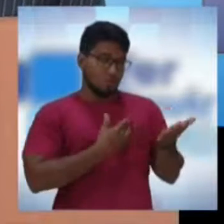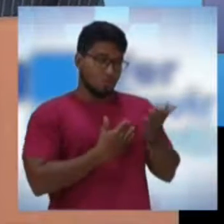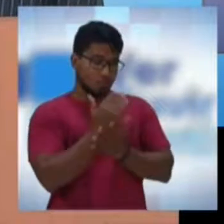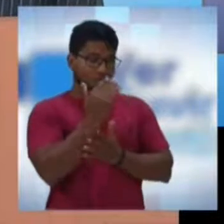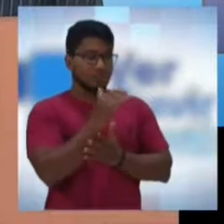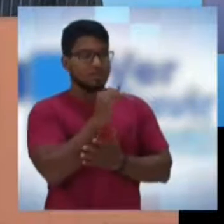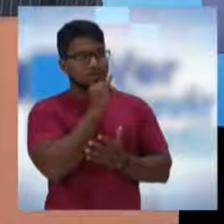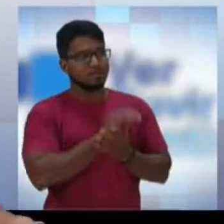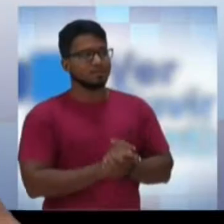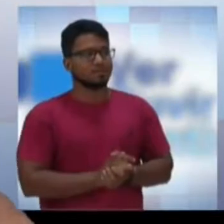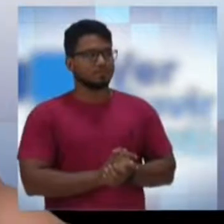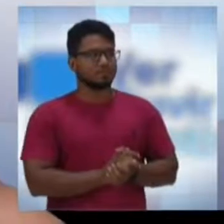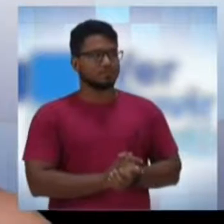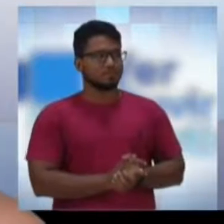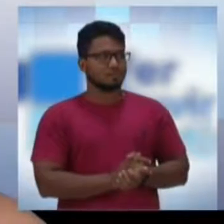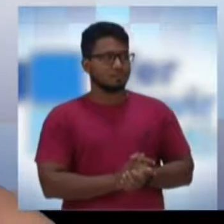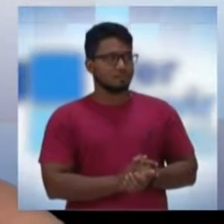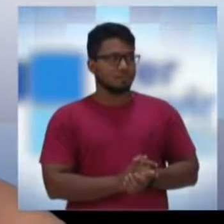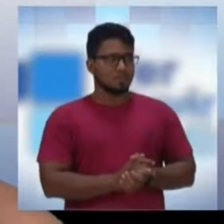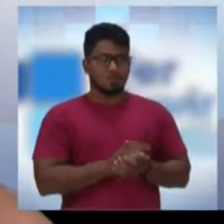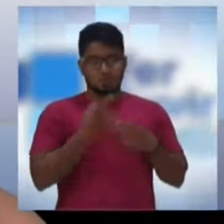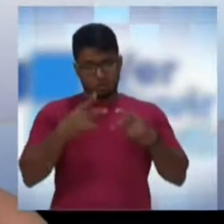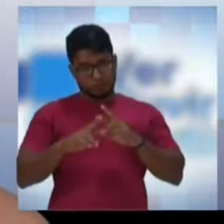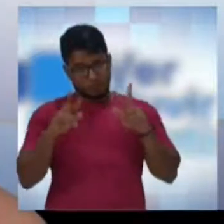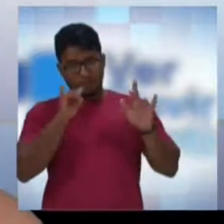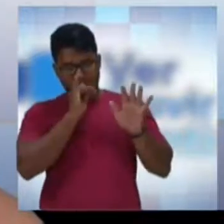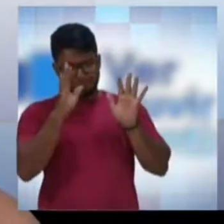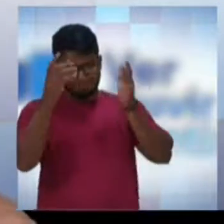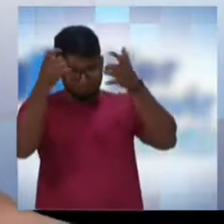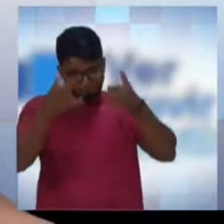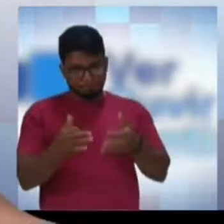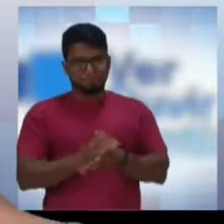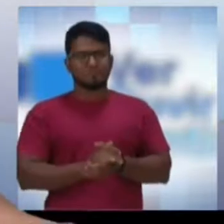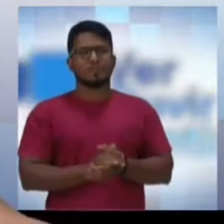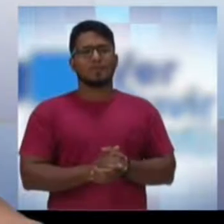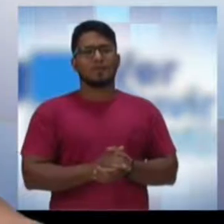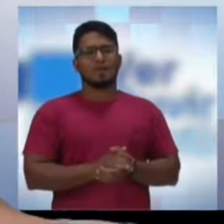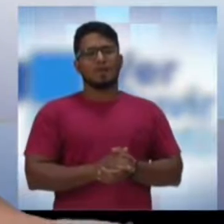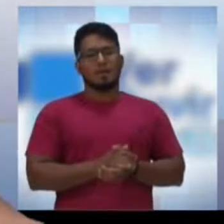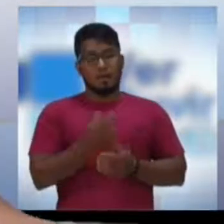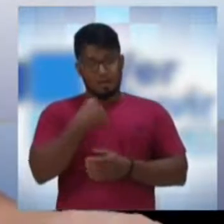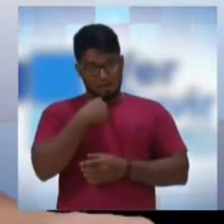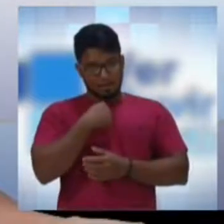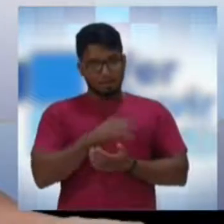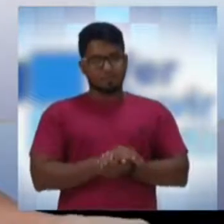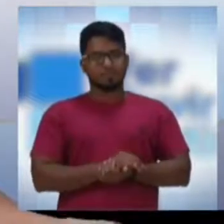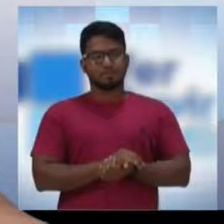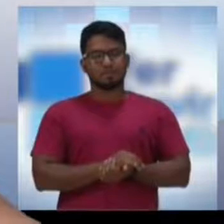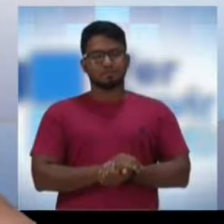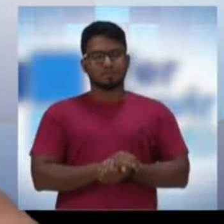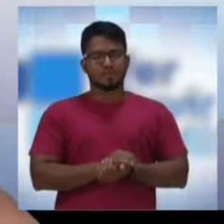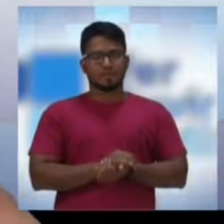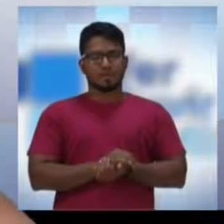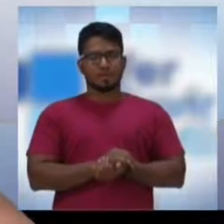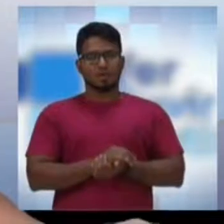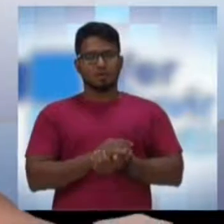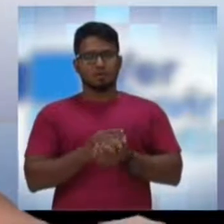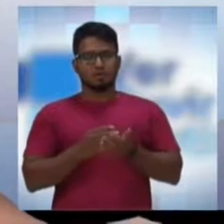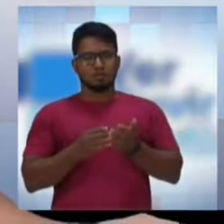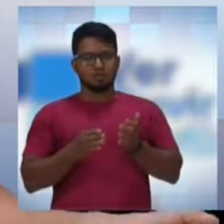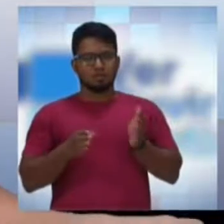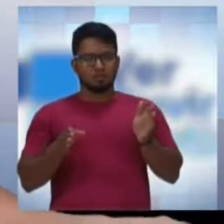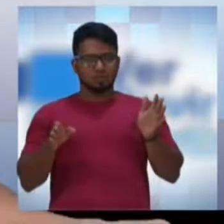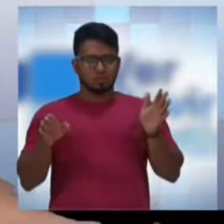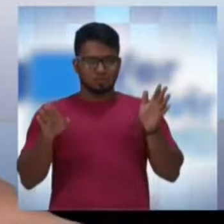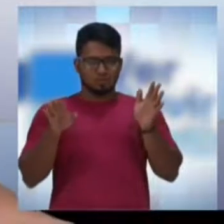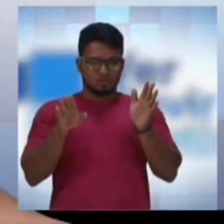começou de uma maneira bem diferente. Por exemplo, tudo começou assim. Chegou um oftalmo